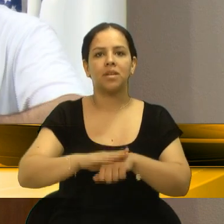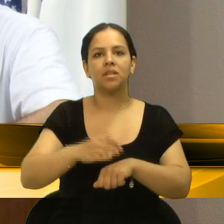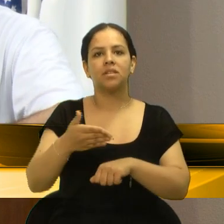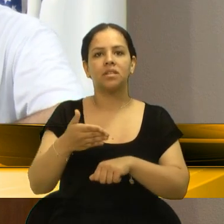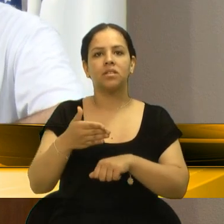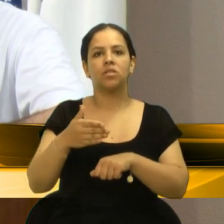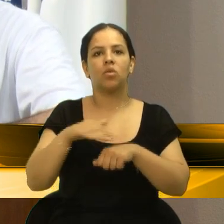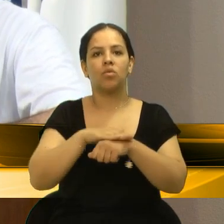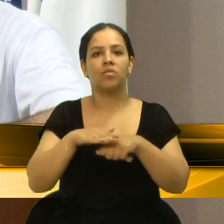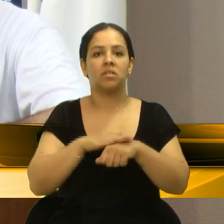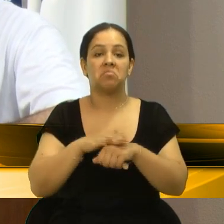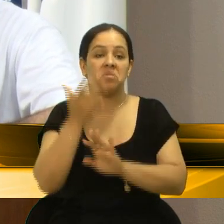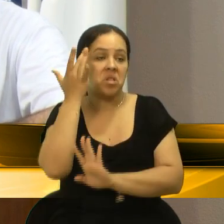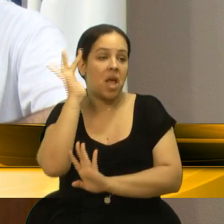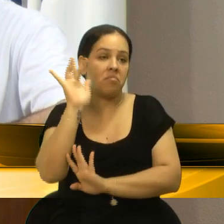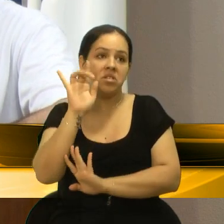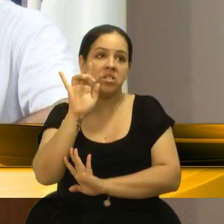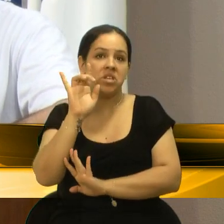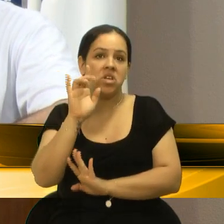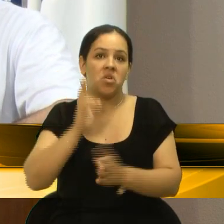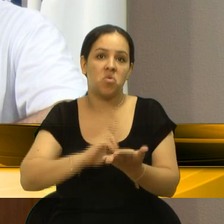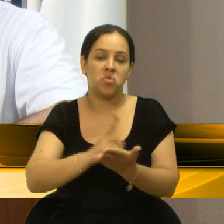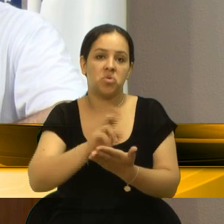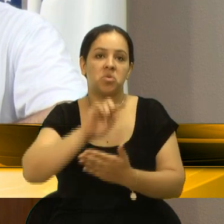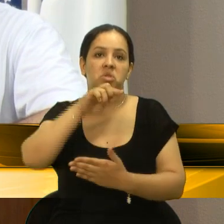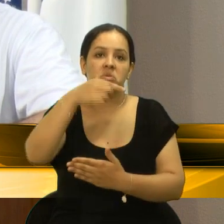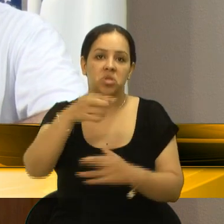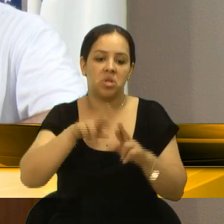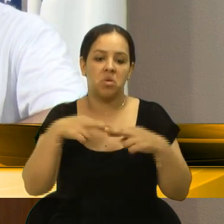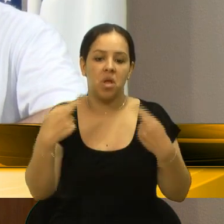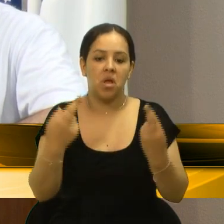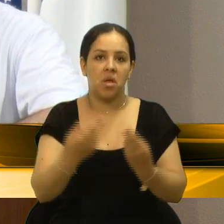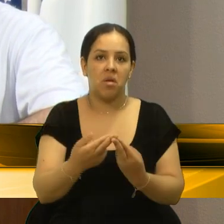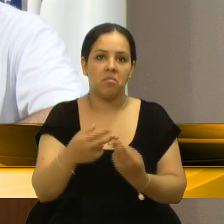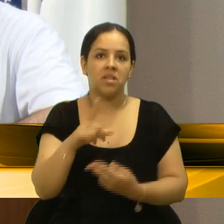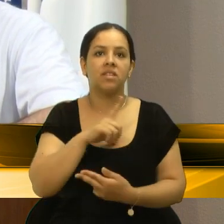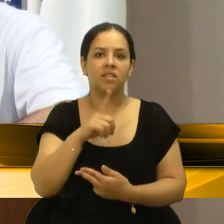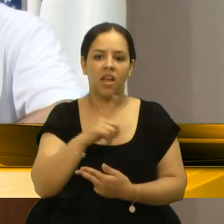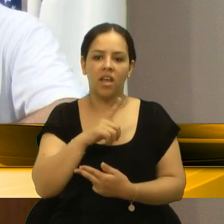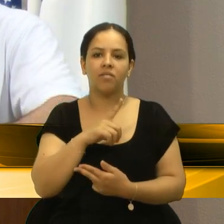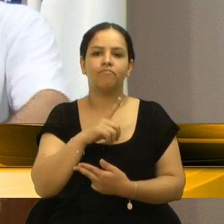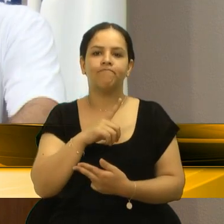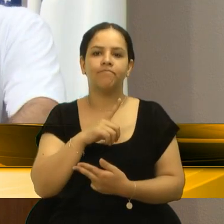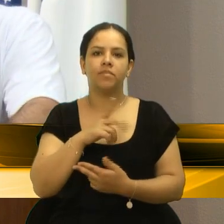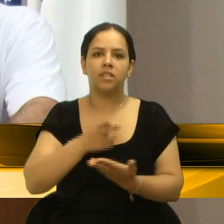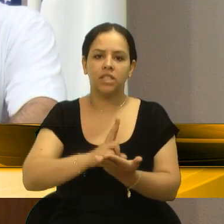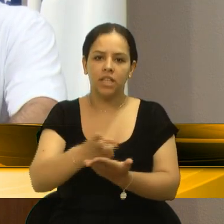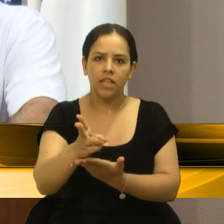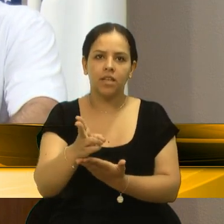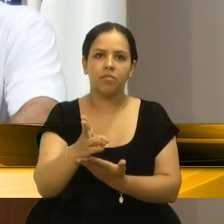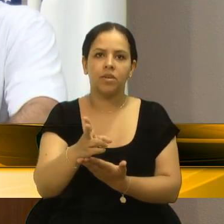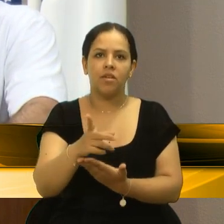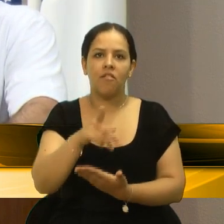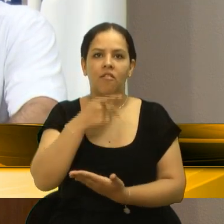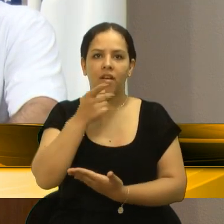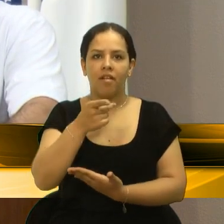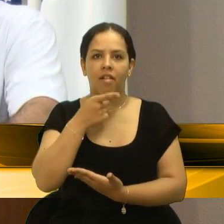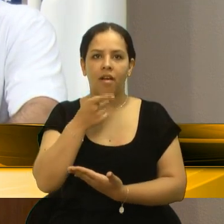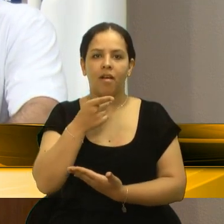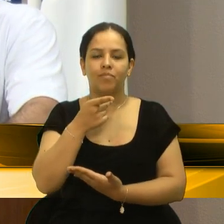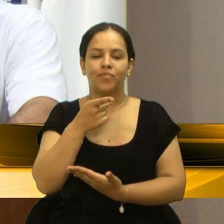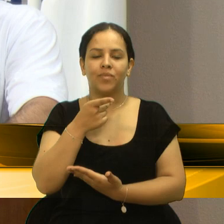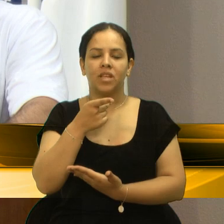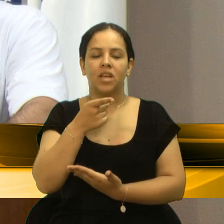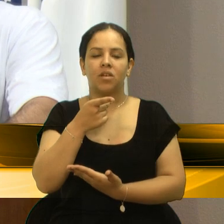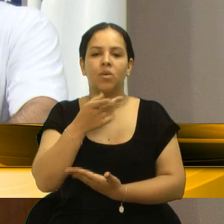aqui nas próximas sessões, mas nós tivemos um debate acirrado. Eu quero pedir publicamente desculpa para o senhor, vereador